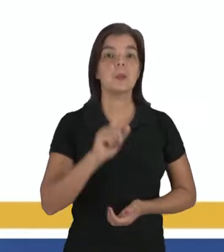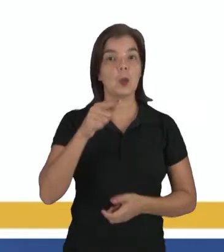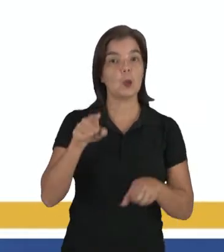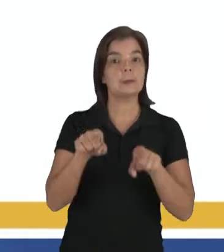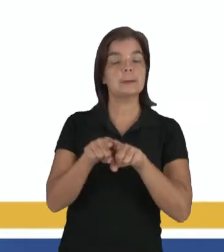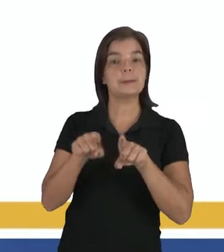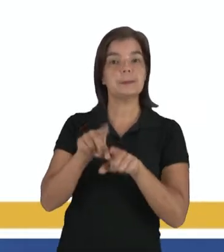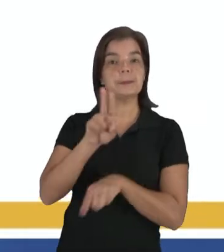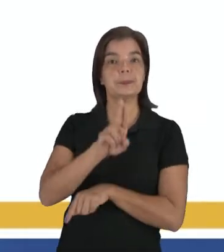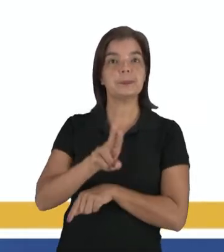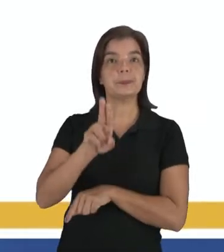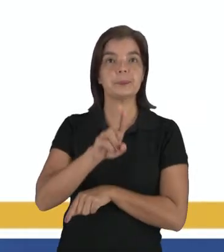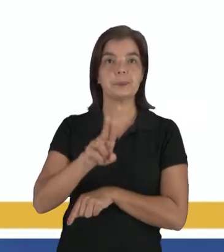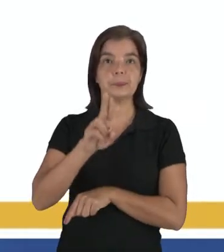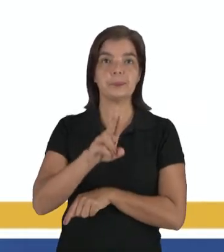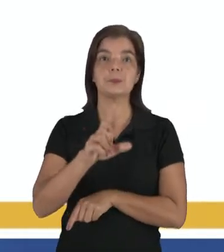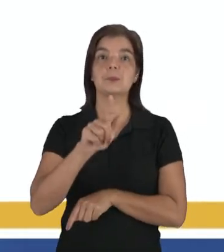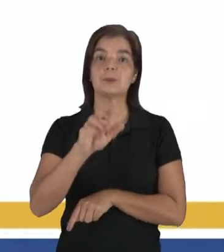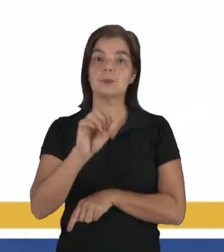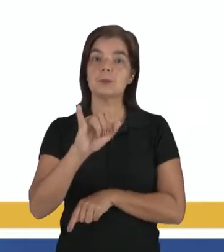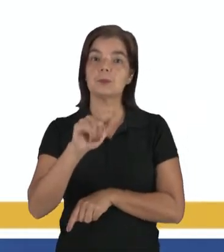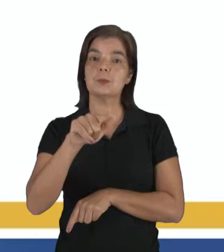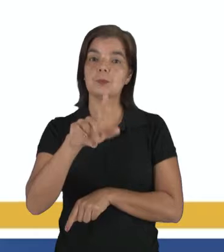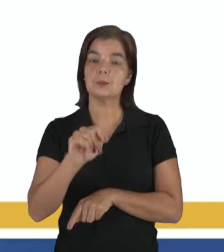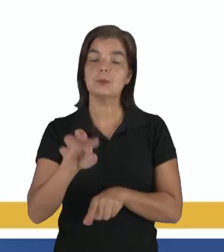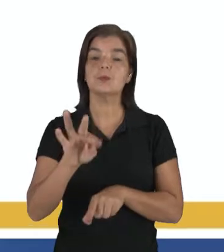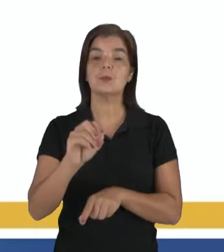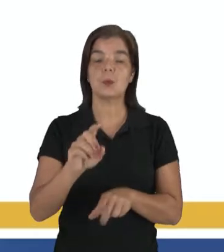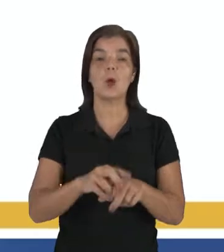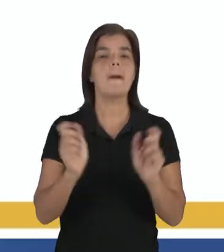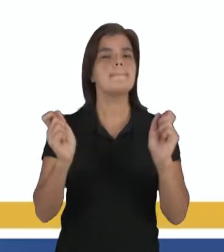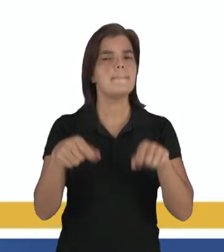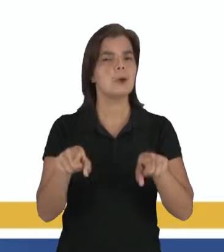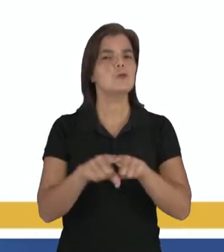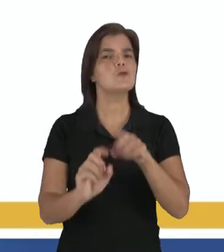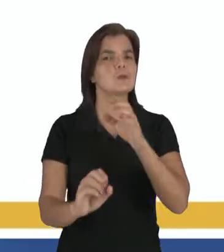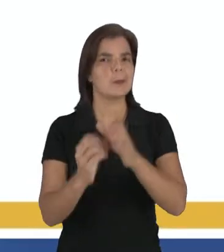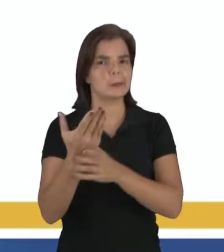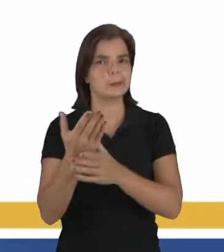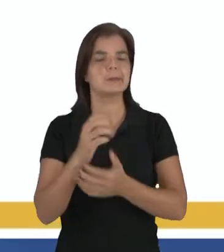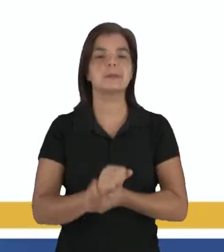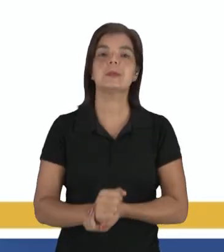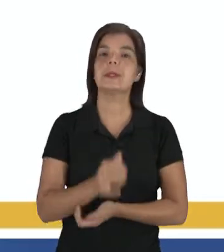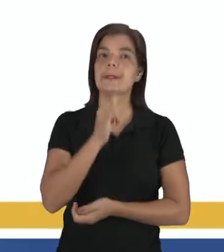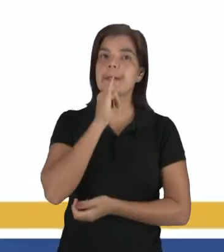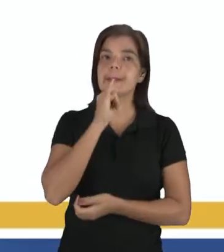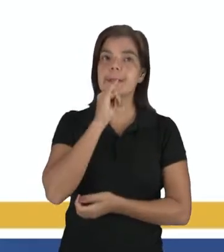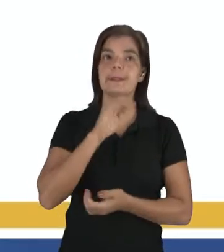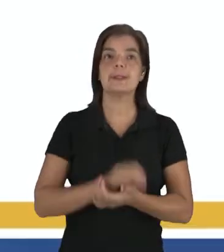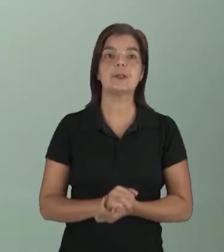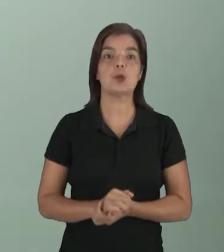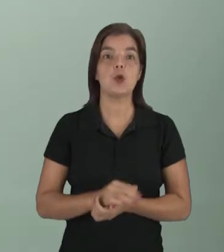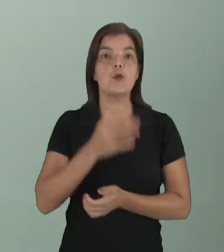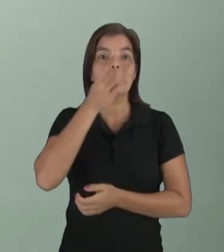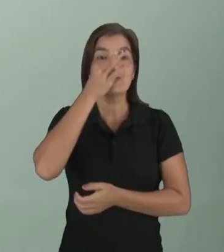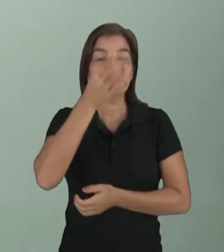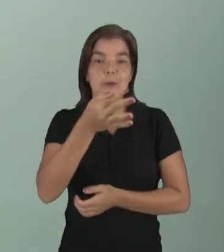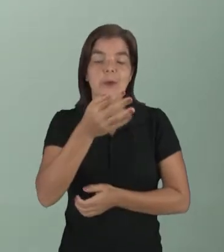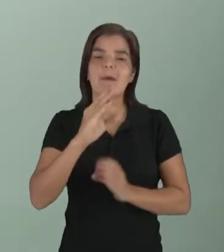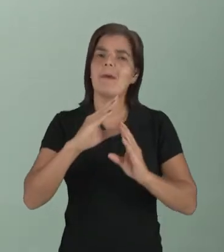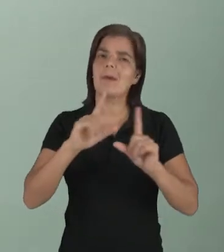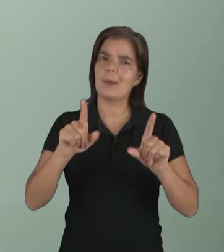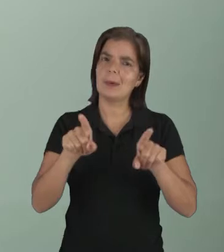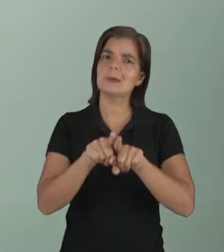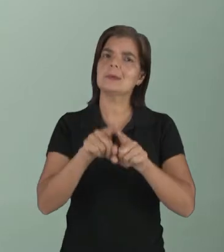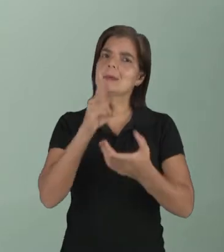Outra situação que nós usamos também o going to é quando há alta probabilidade de acontecer. Ou seja, a gente está falando de futuro. É